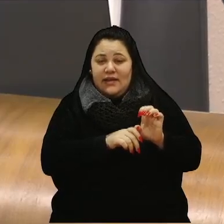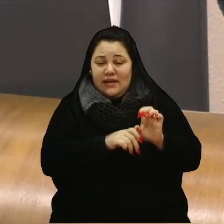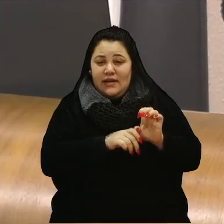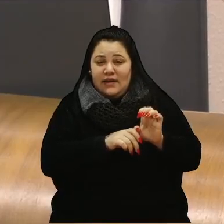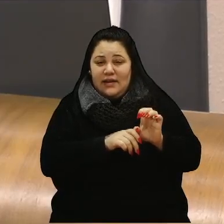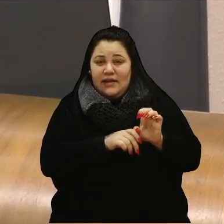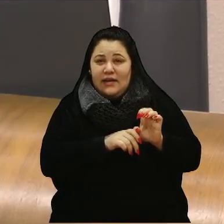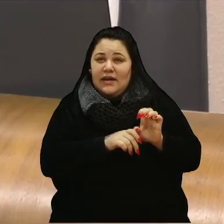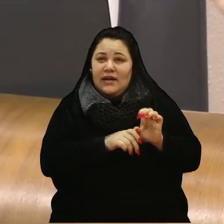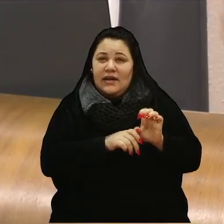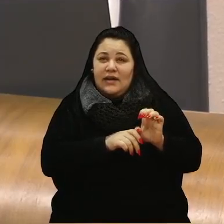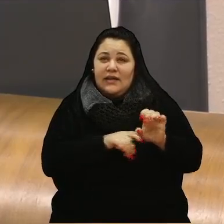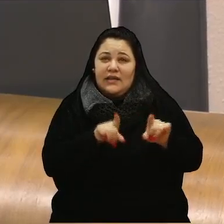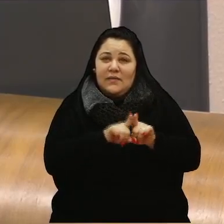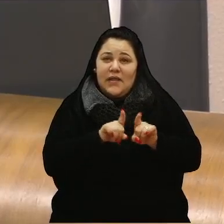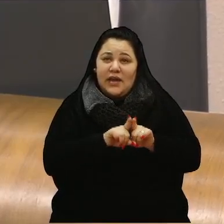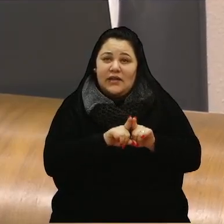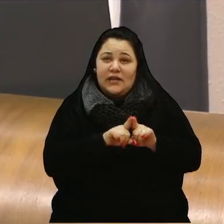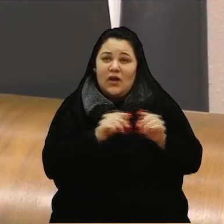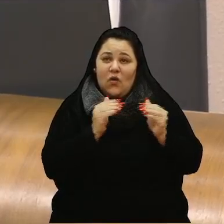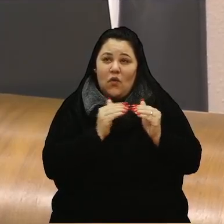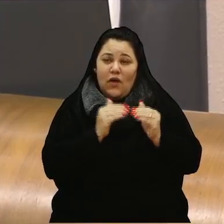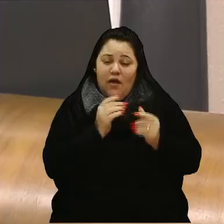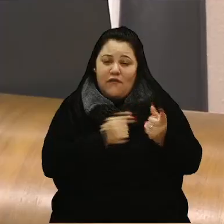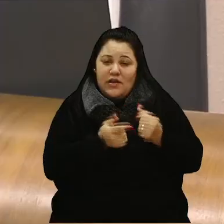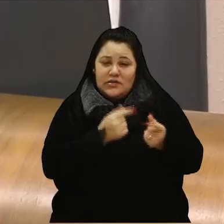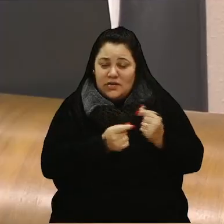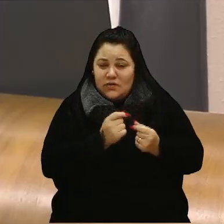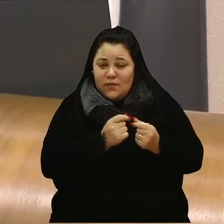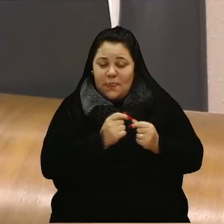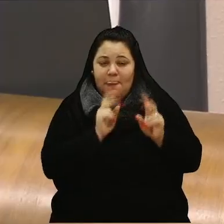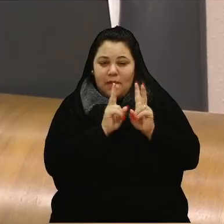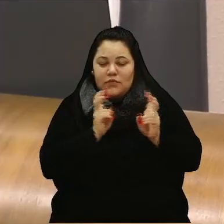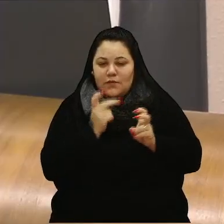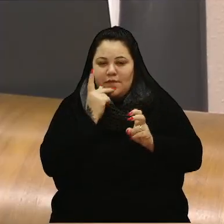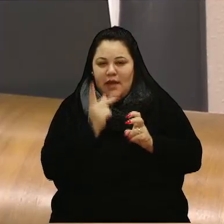né, está em segurança financeira. Sobre a questão